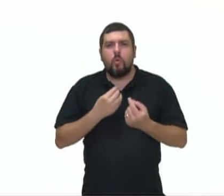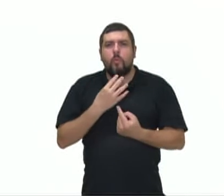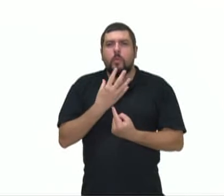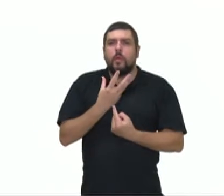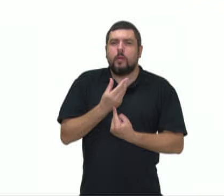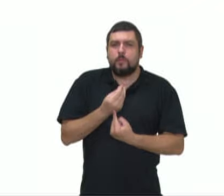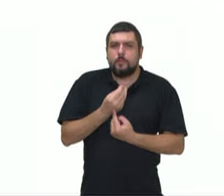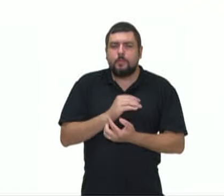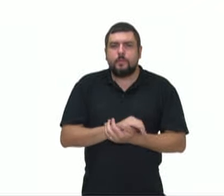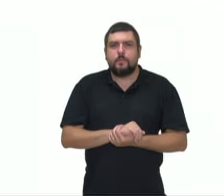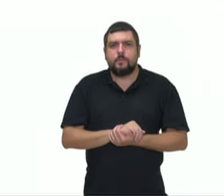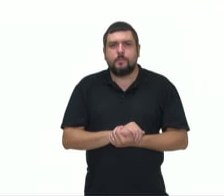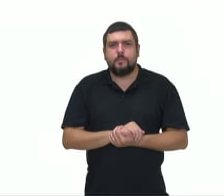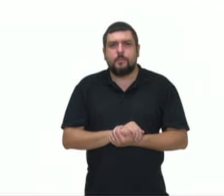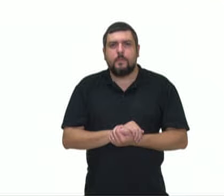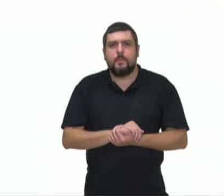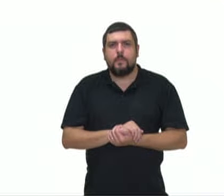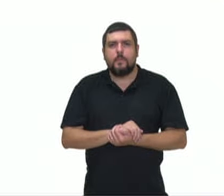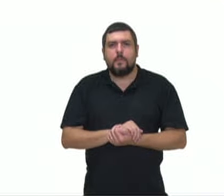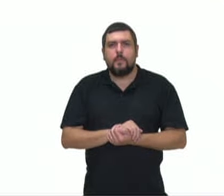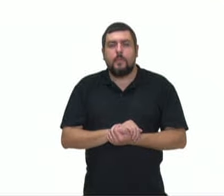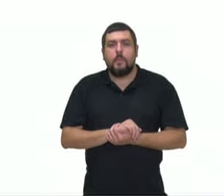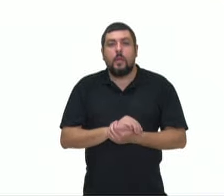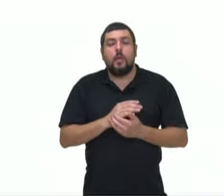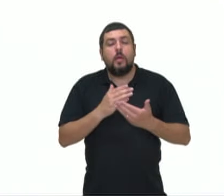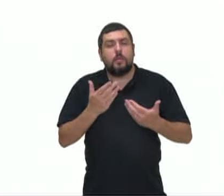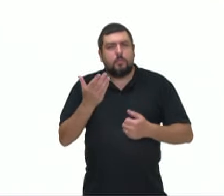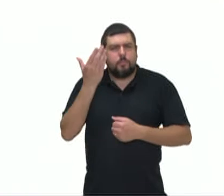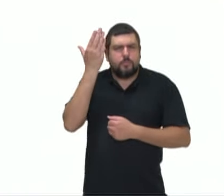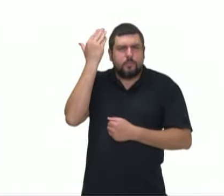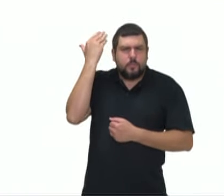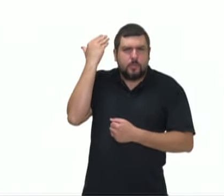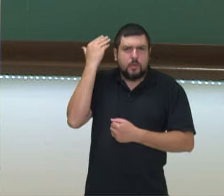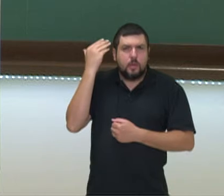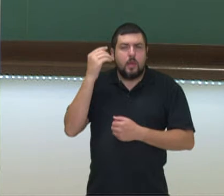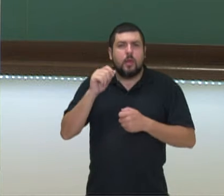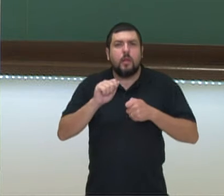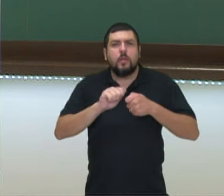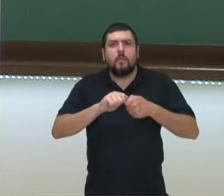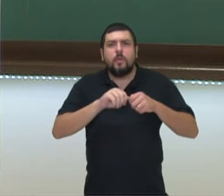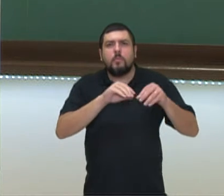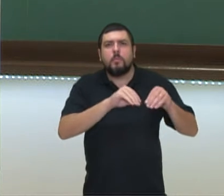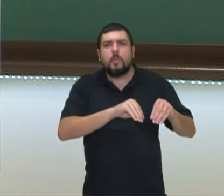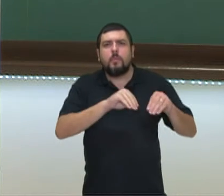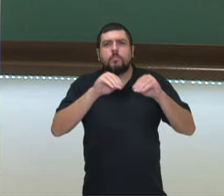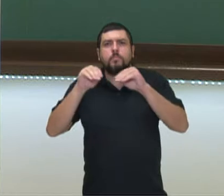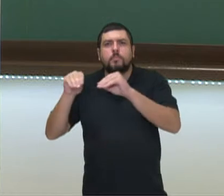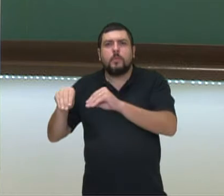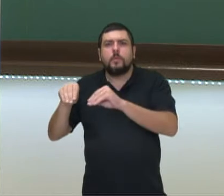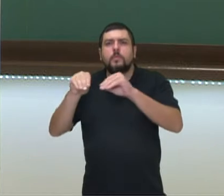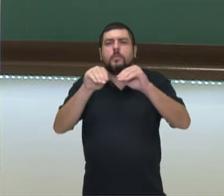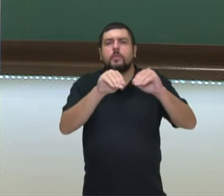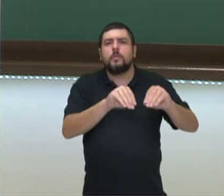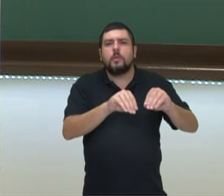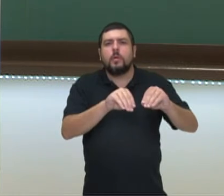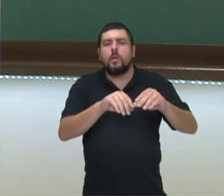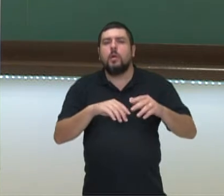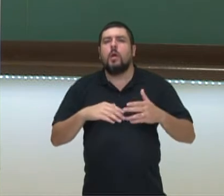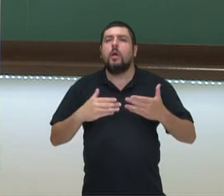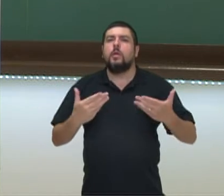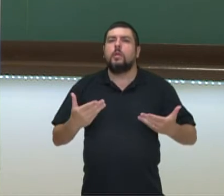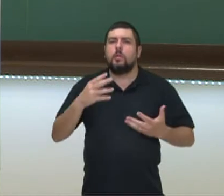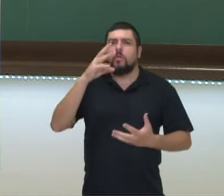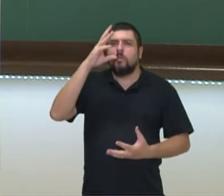caverna da França. E como eles eram nômades, então o que acontecia, o que podia acontecer, né, que a gente conseguiu compreender com